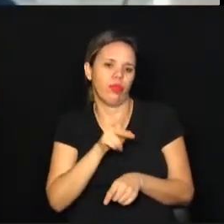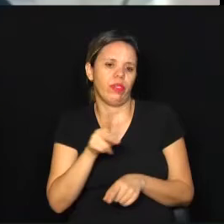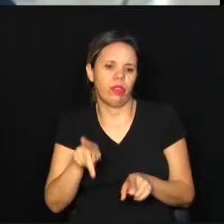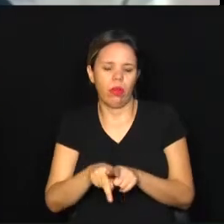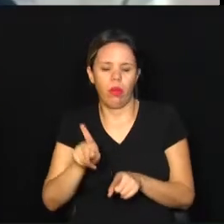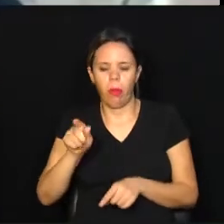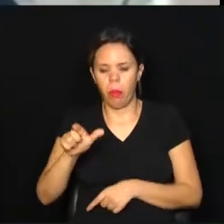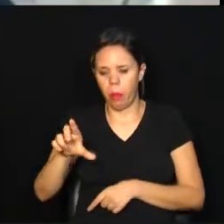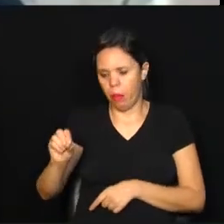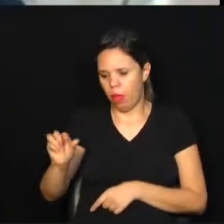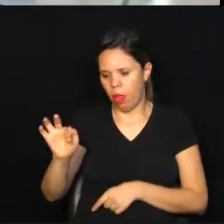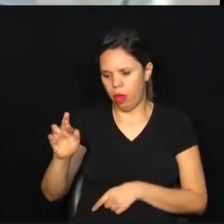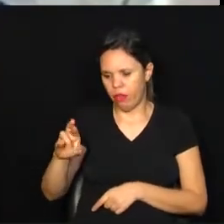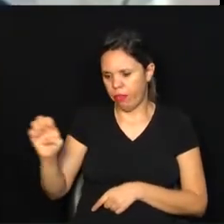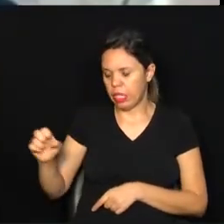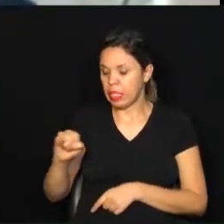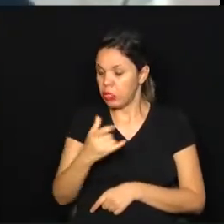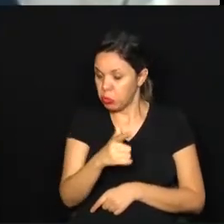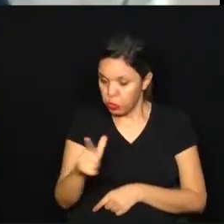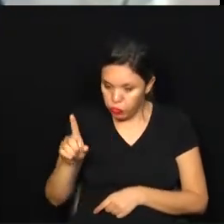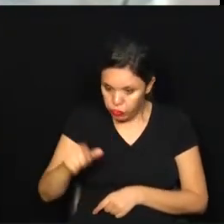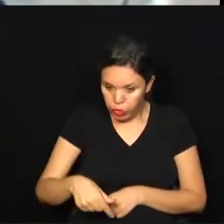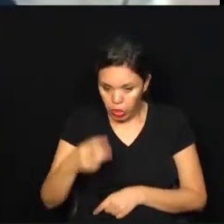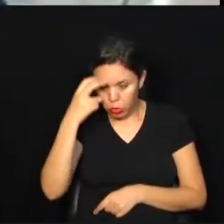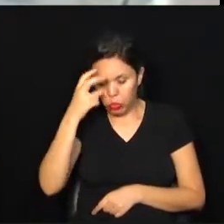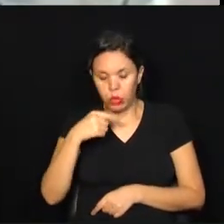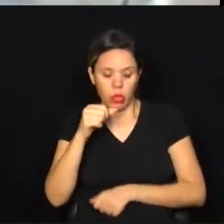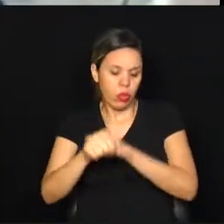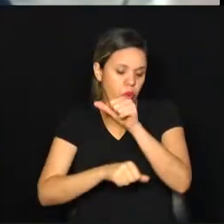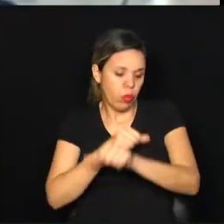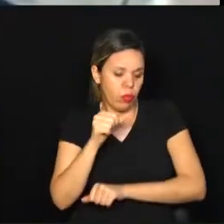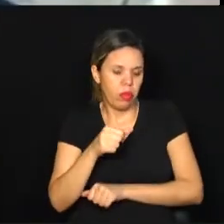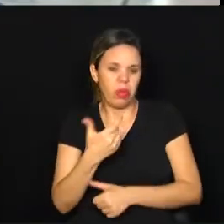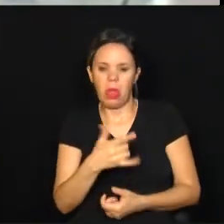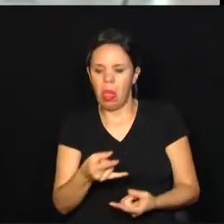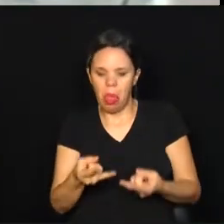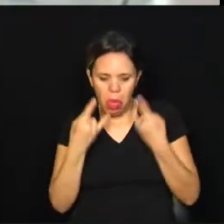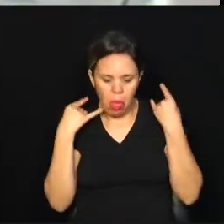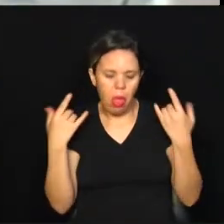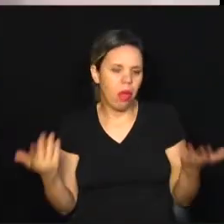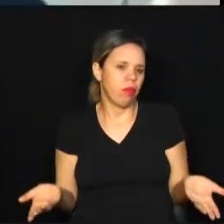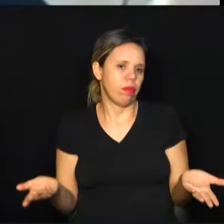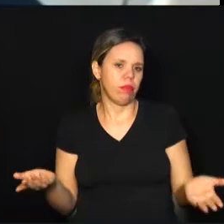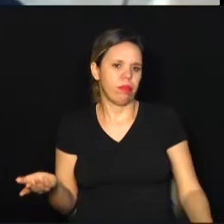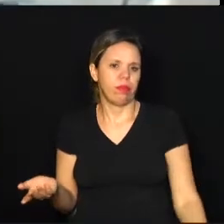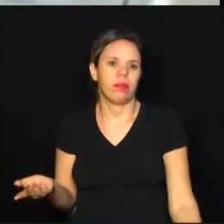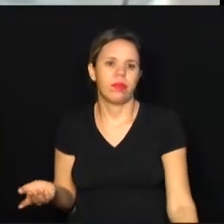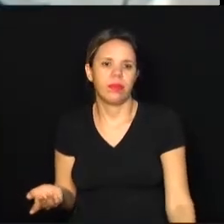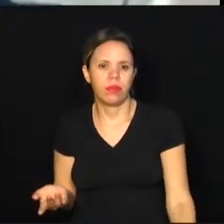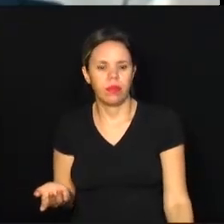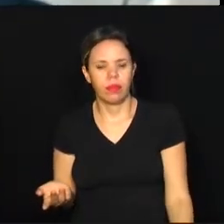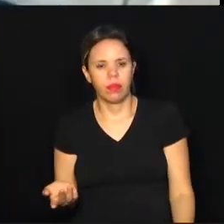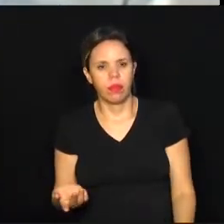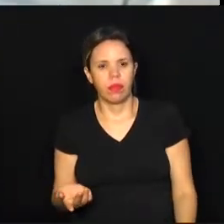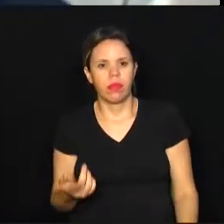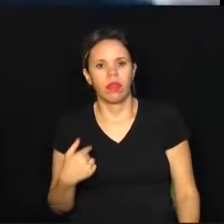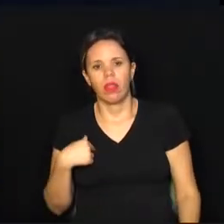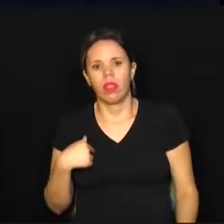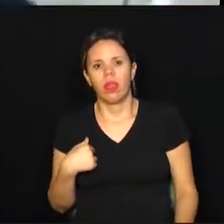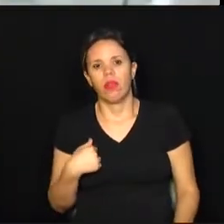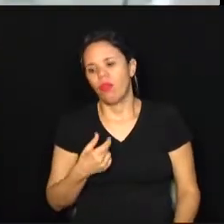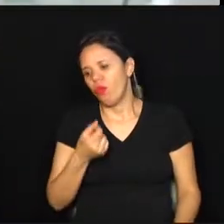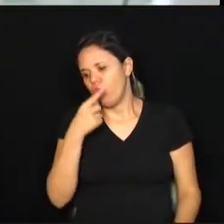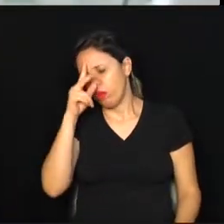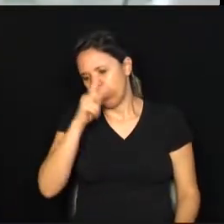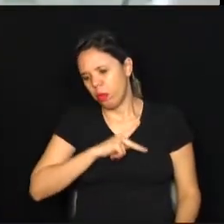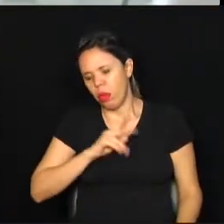nós não vamos mudar esse cenário de não quero usar máscara, vou tomar isso daqui mesmo